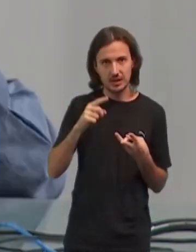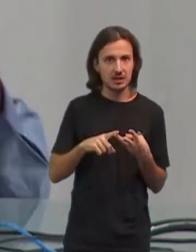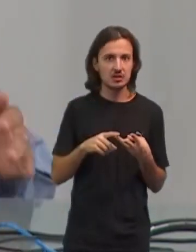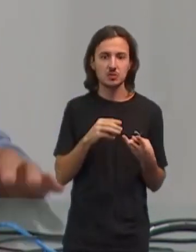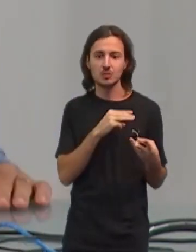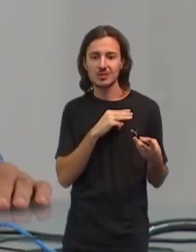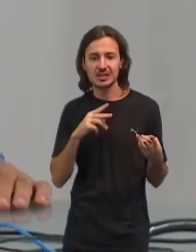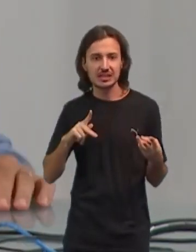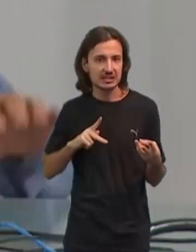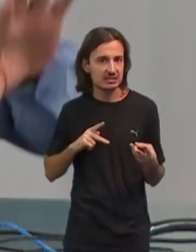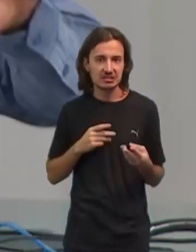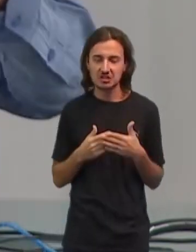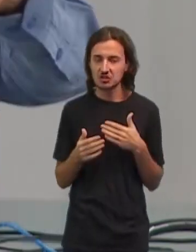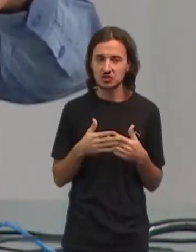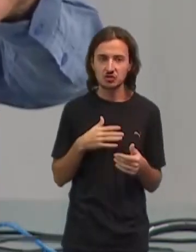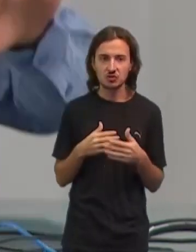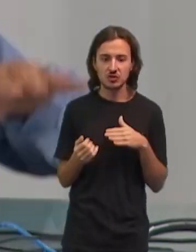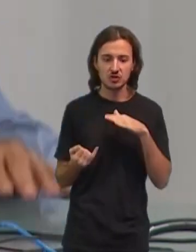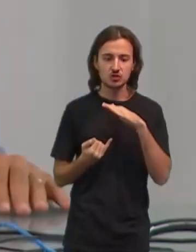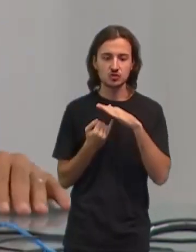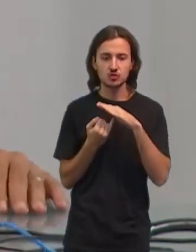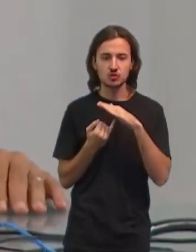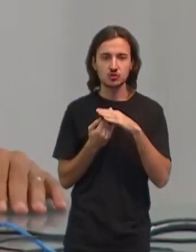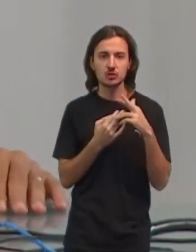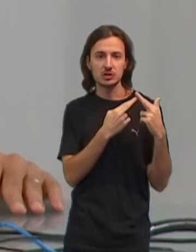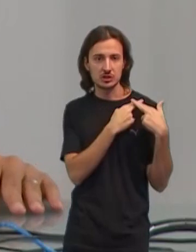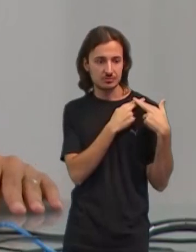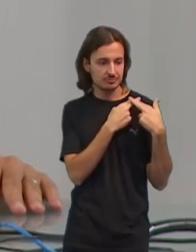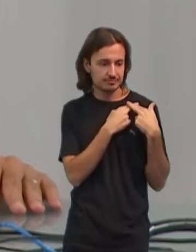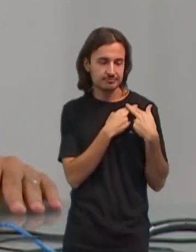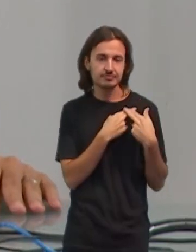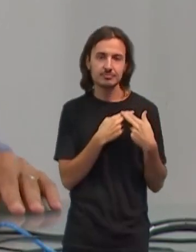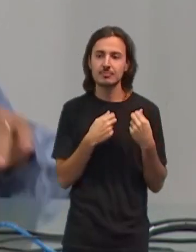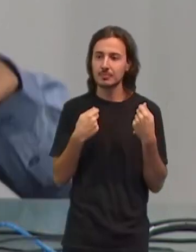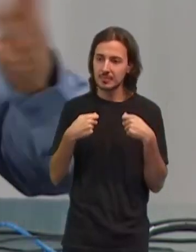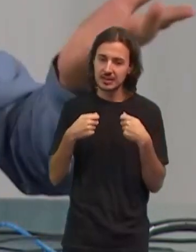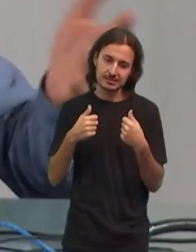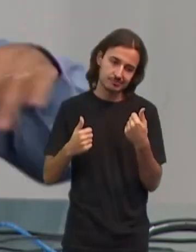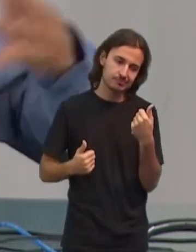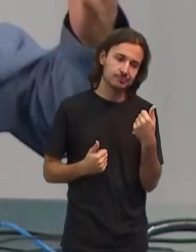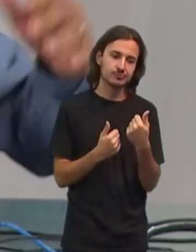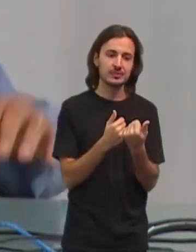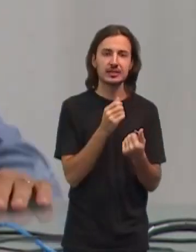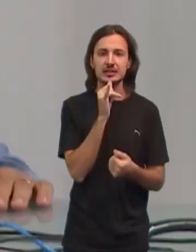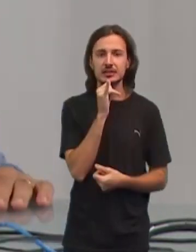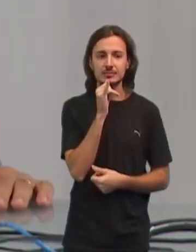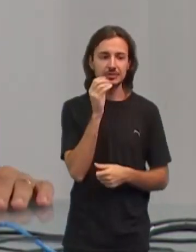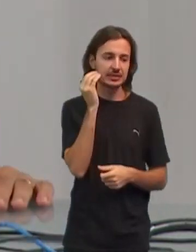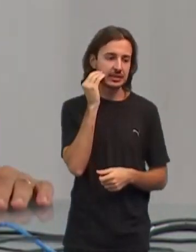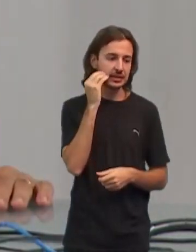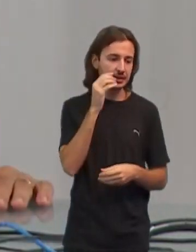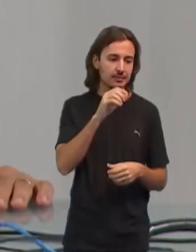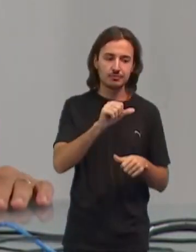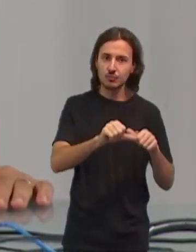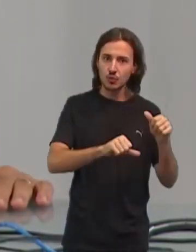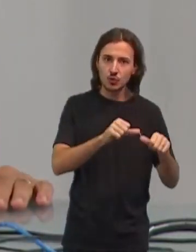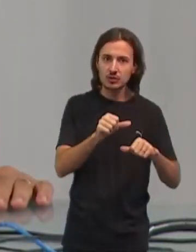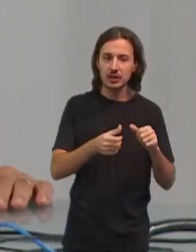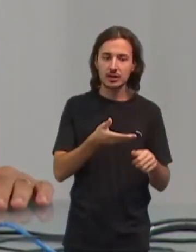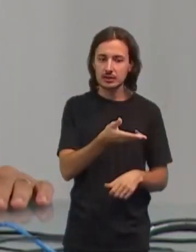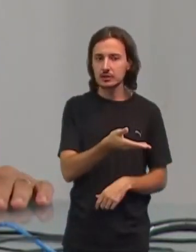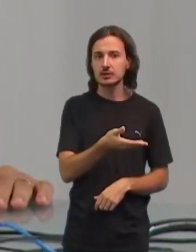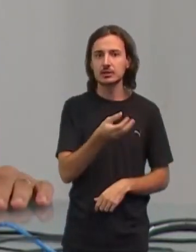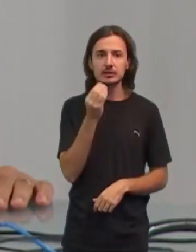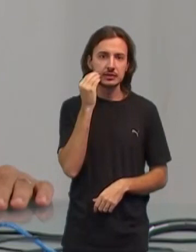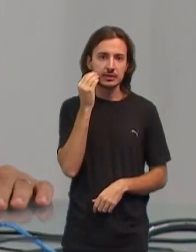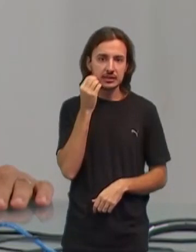a quem de fato precisa, para a gente poder dar uma cara ali para aquele imóvel, fazer uma praça, fazer alguma coisa, que realmente é